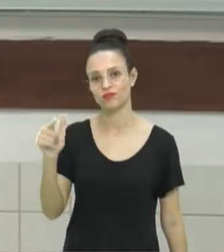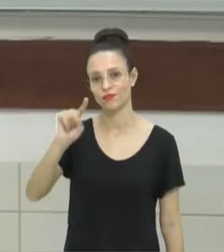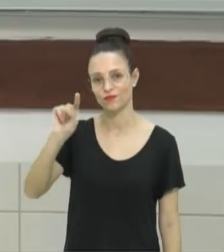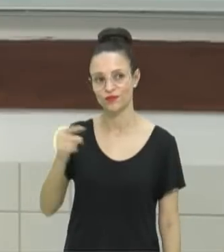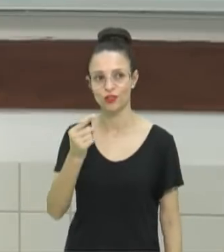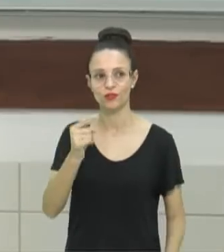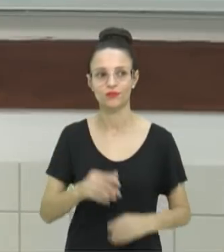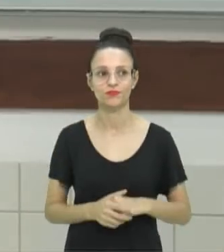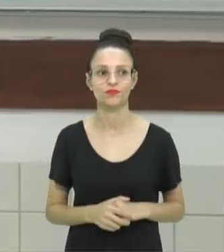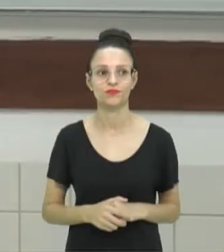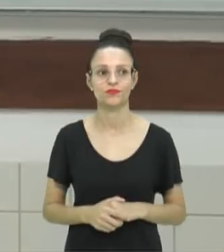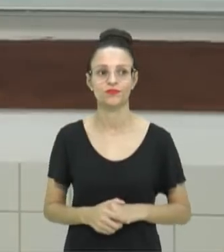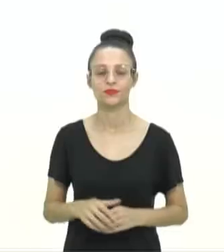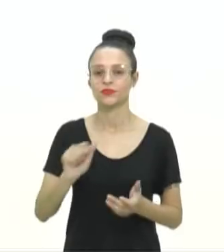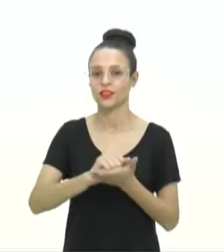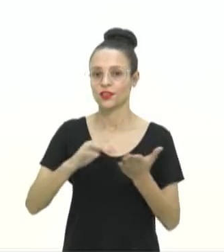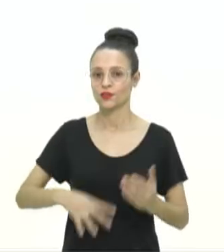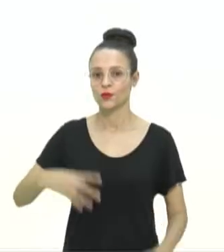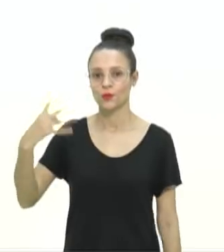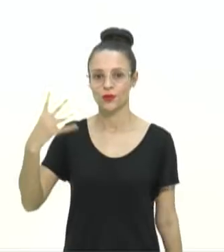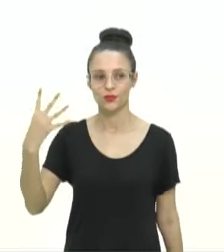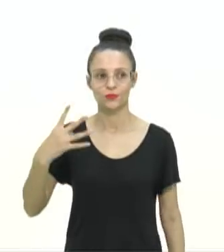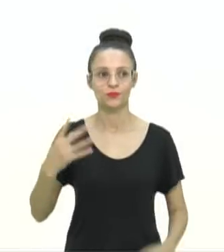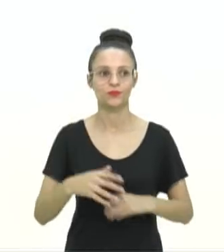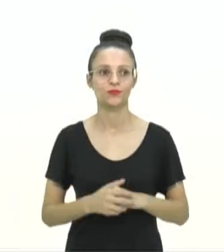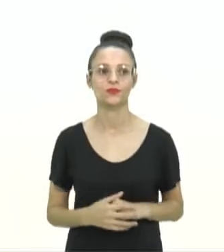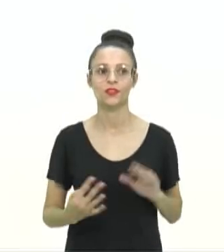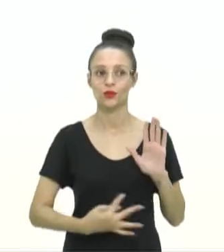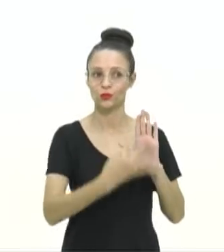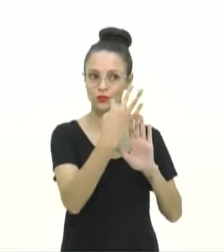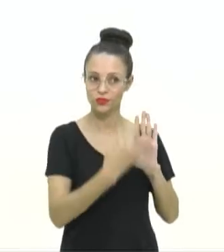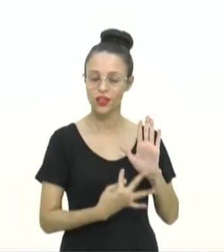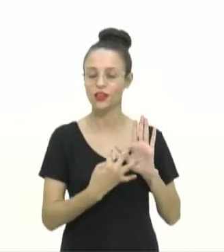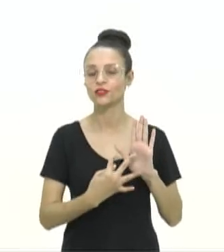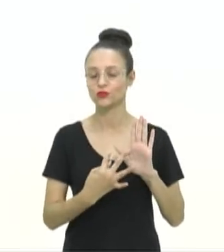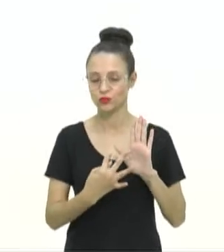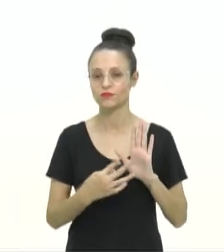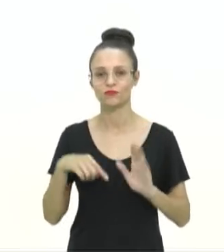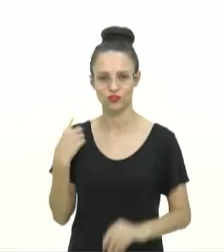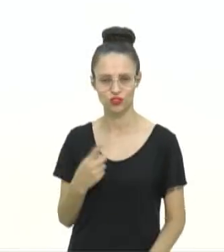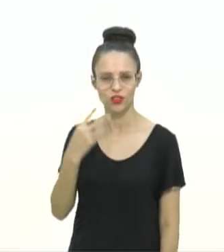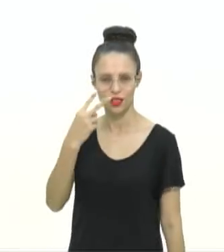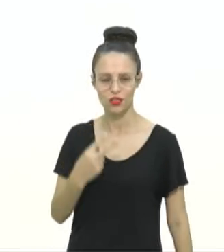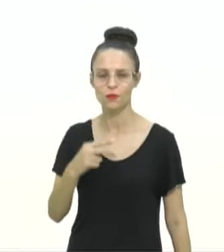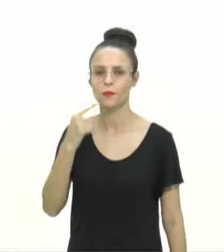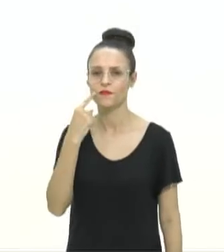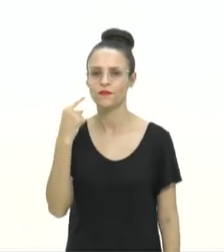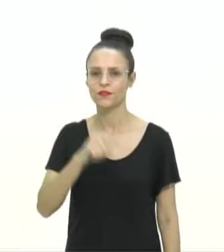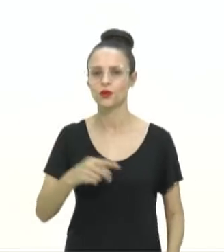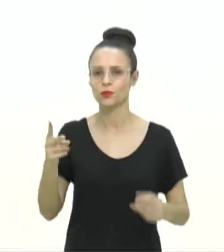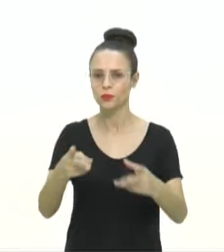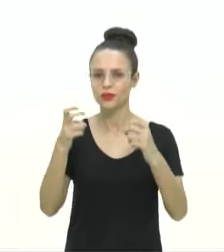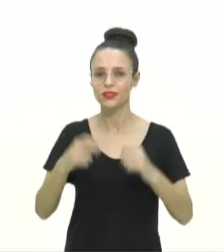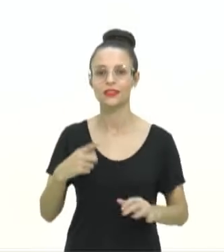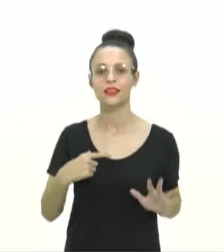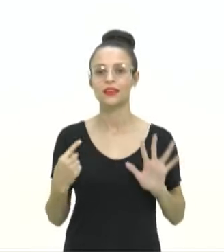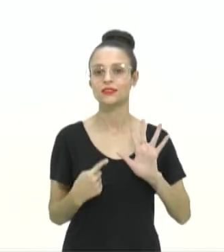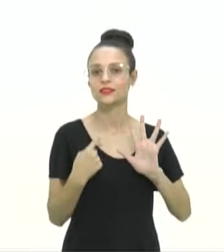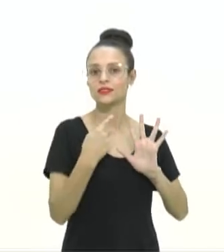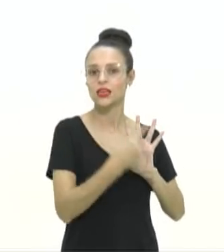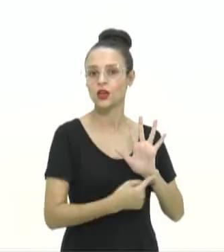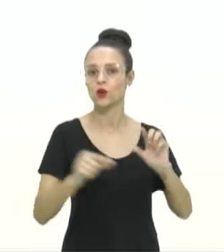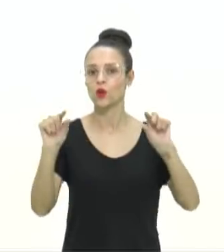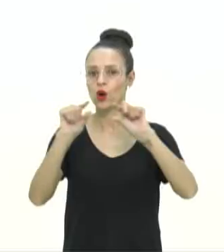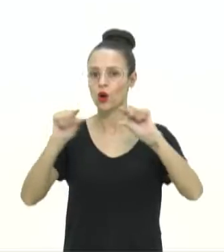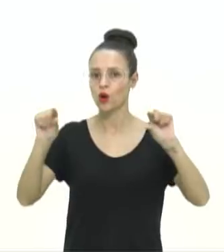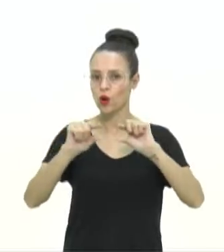vírgula. Muito bem. Exercício número 4. No texto que lemos, podemos observar o uso de 5